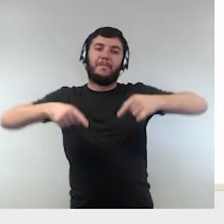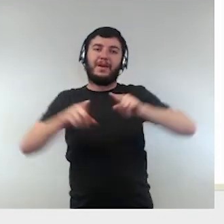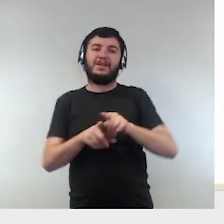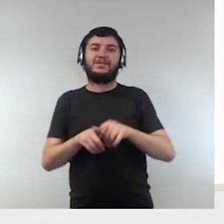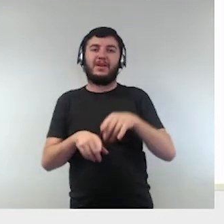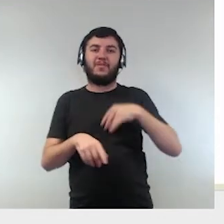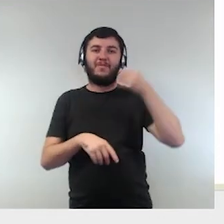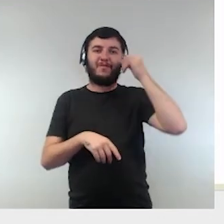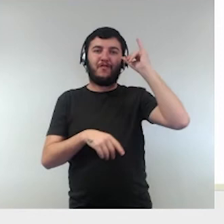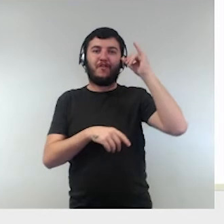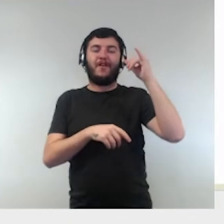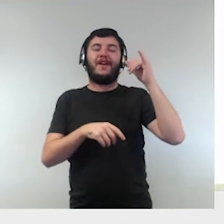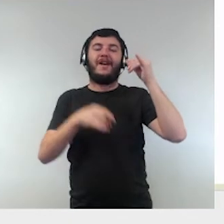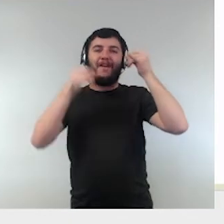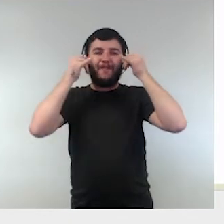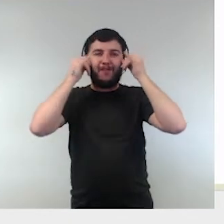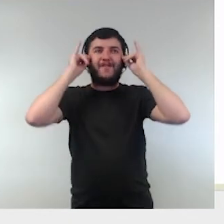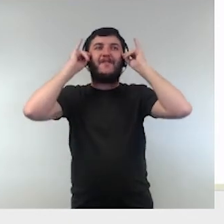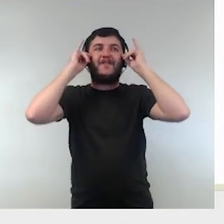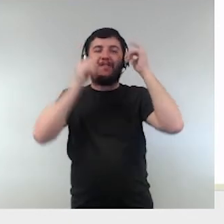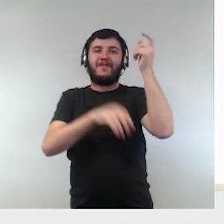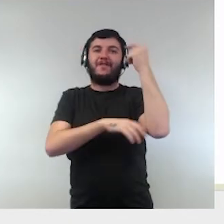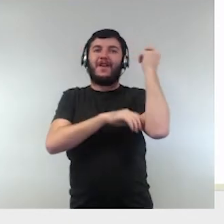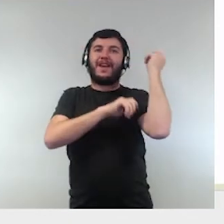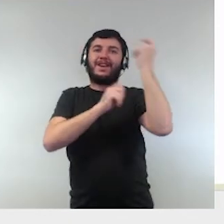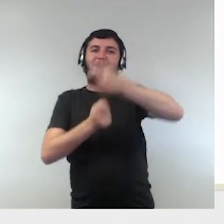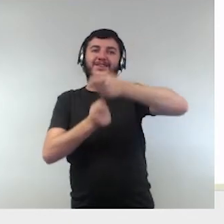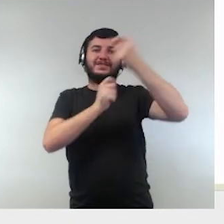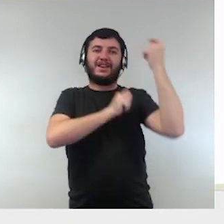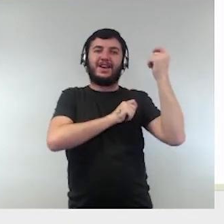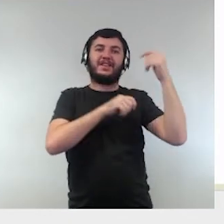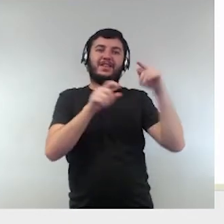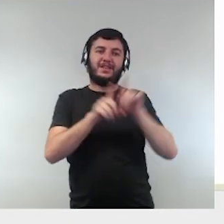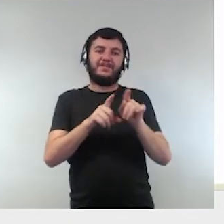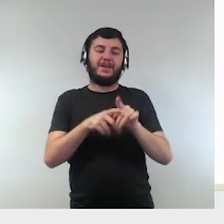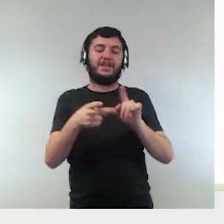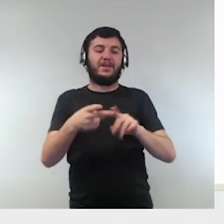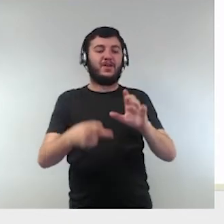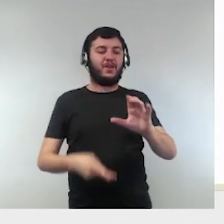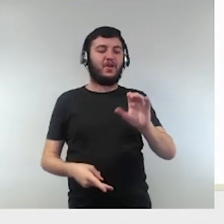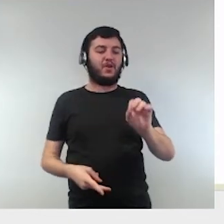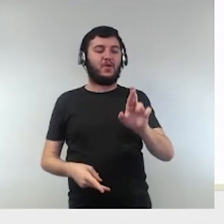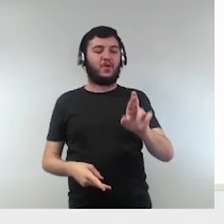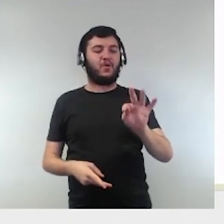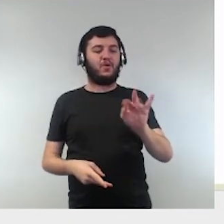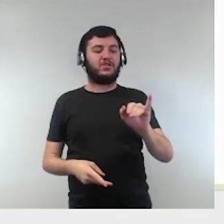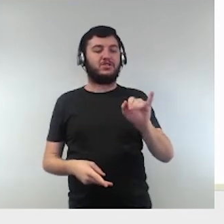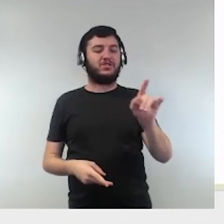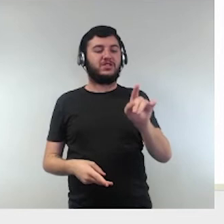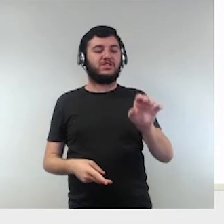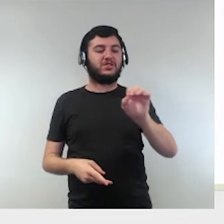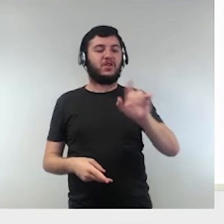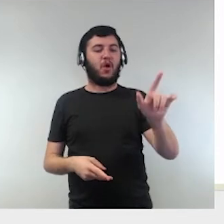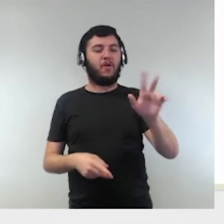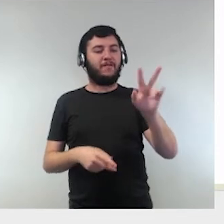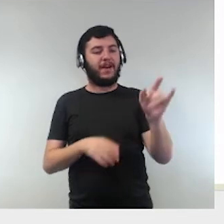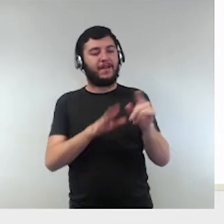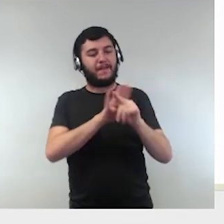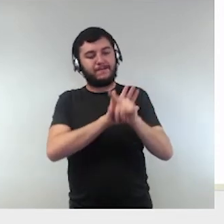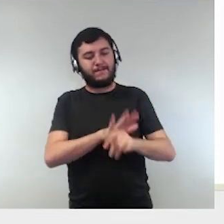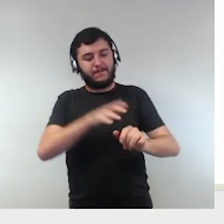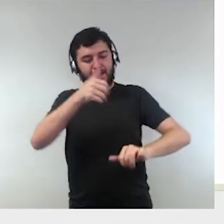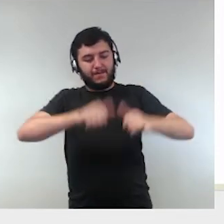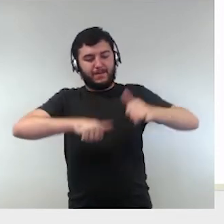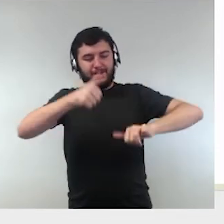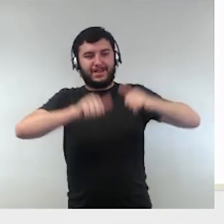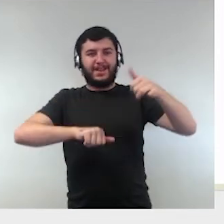nós sabemos, que mede o estresse de qualquer mamífero. E o cortisol também foi analisado. Foi identificado um ponto basal. Esse